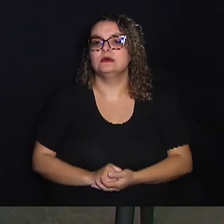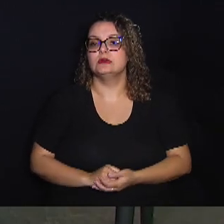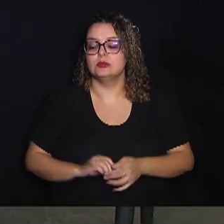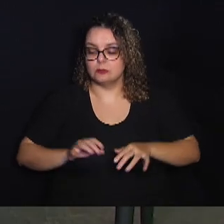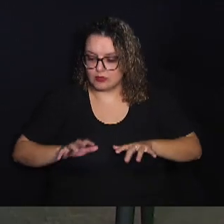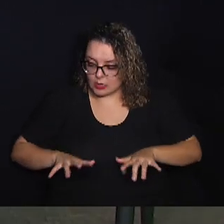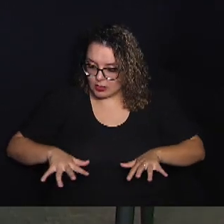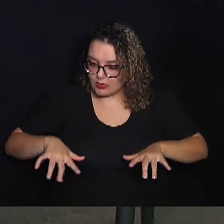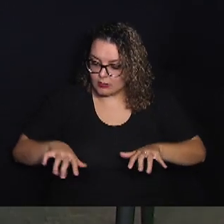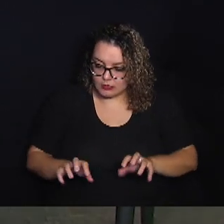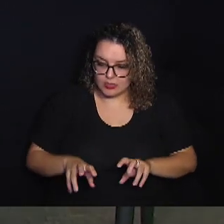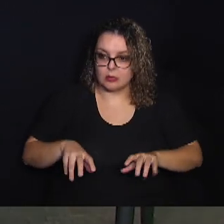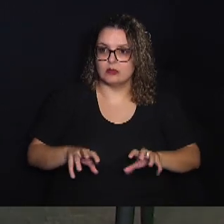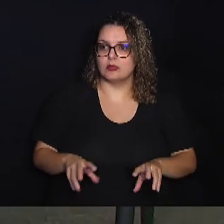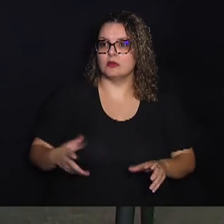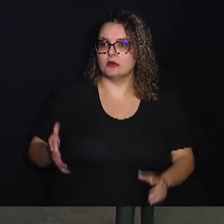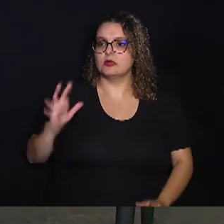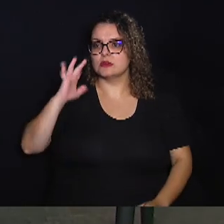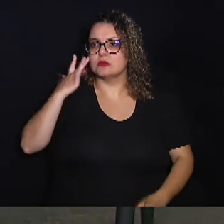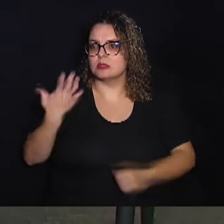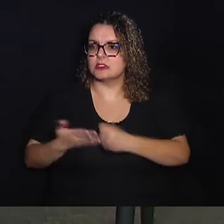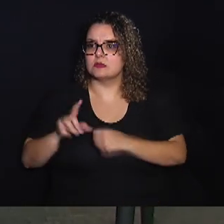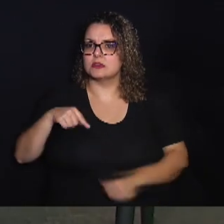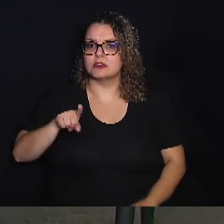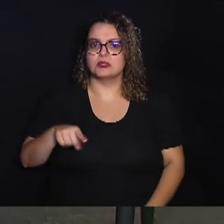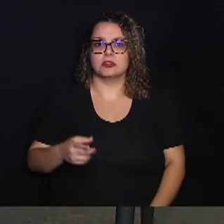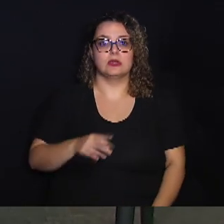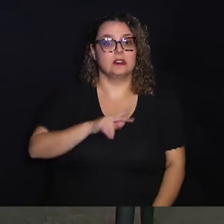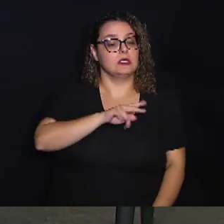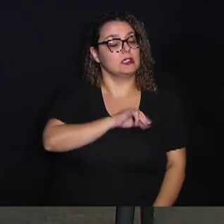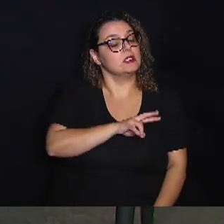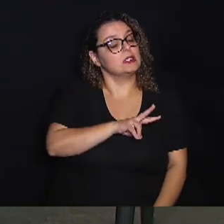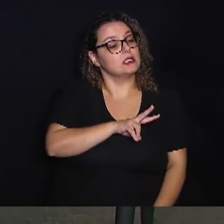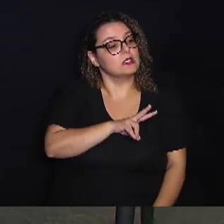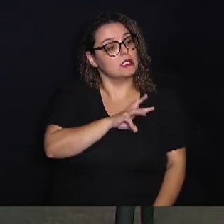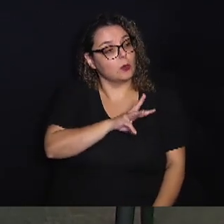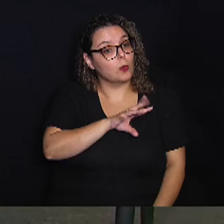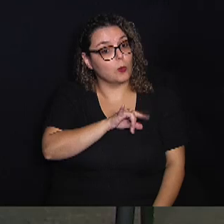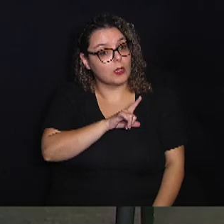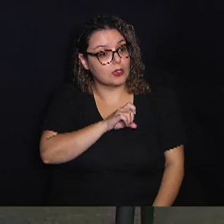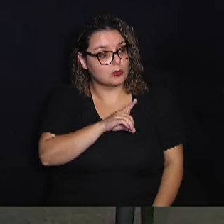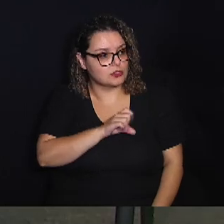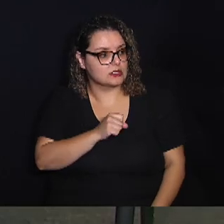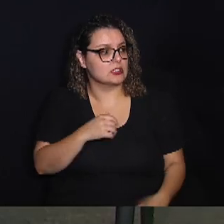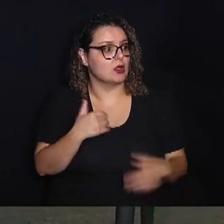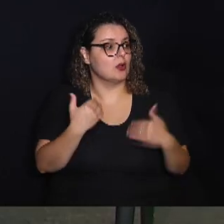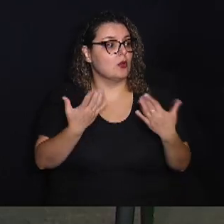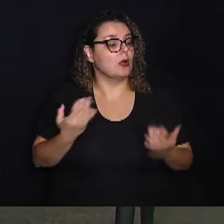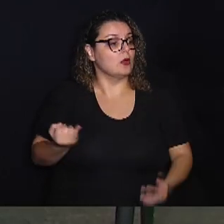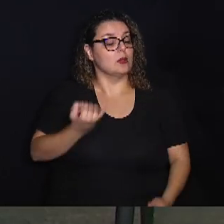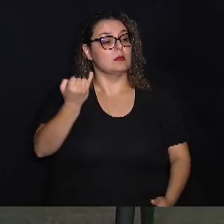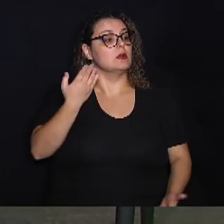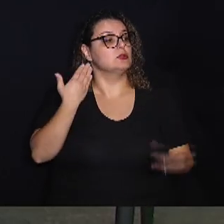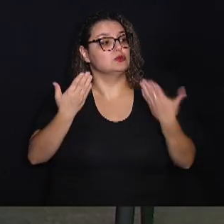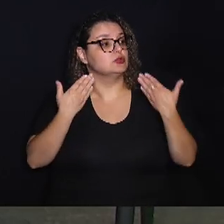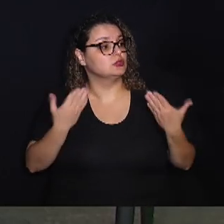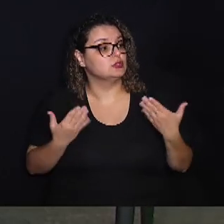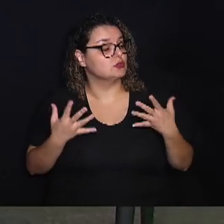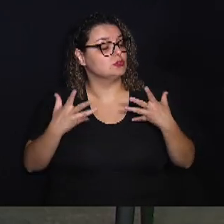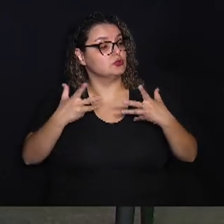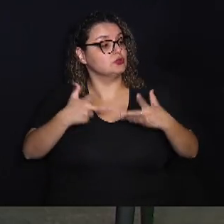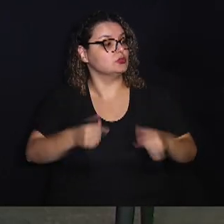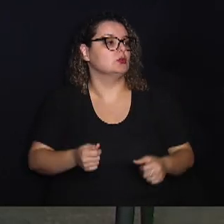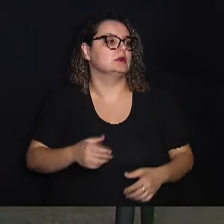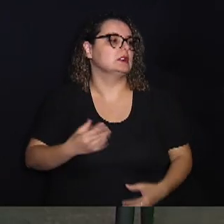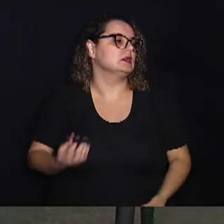né? Acho que basicamente. E Wildes, como psicóloga, qual a importância de todo esse escopo de atividades,